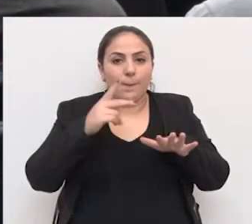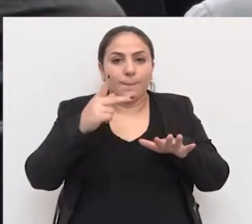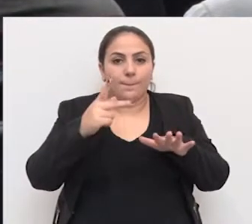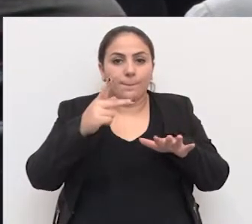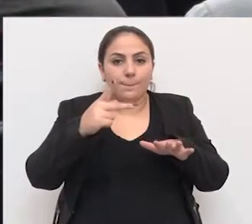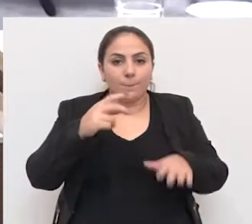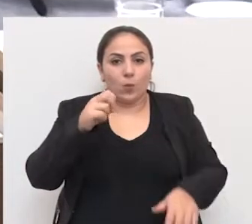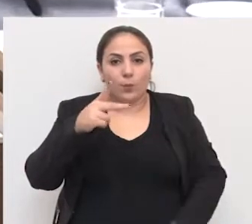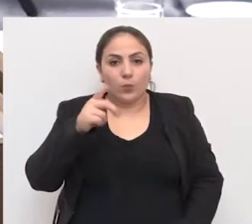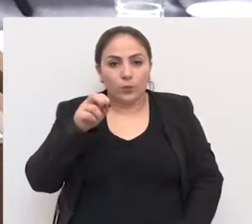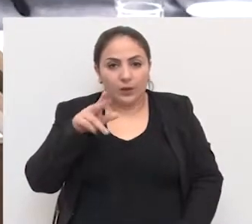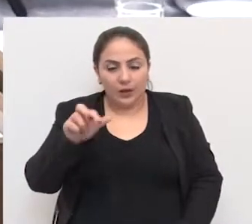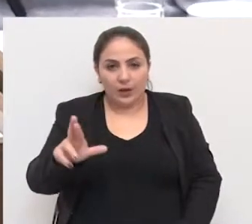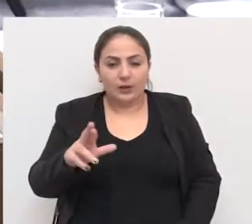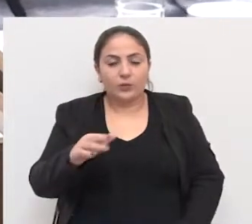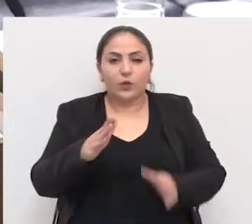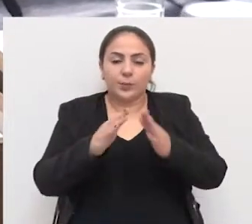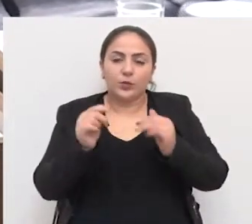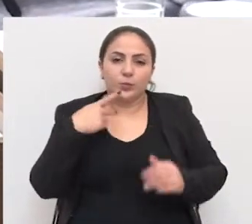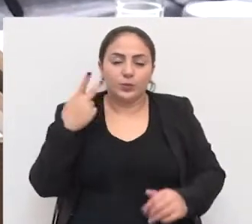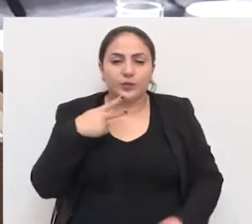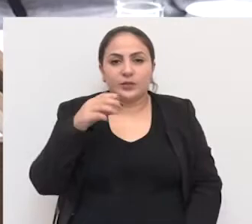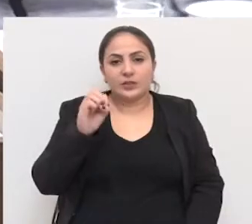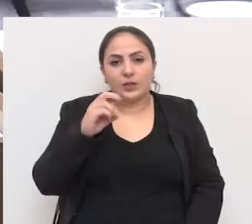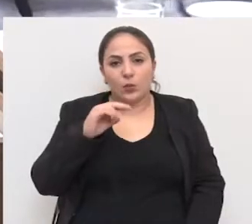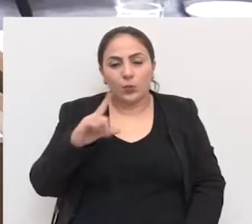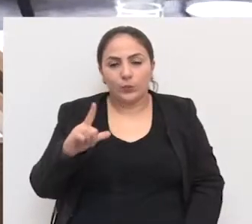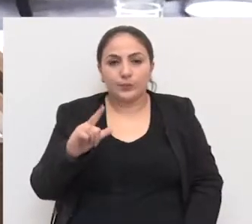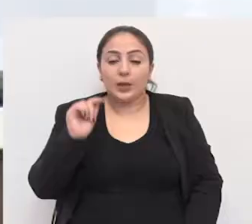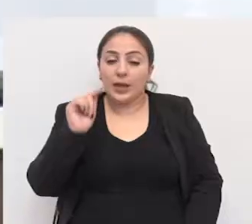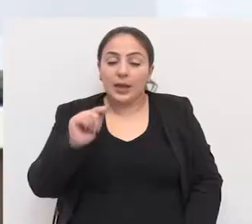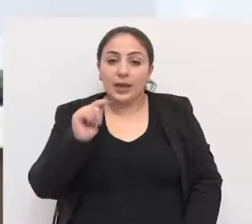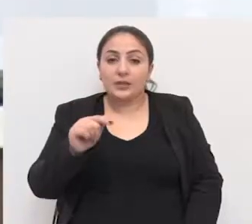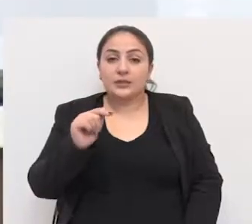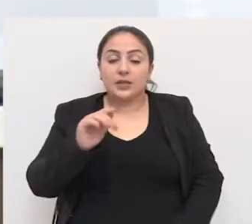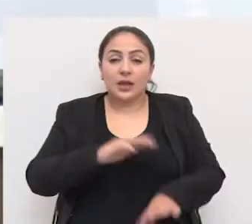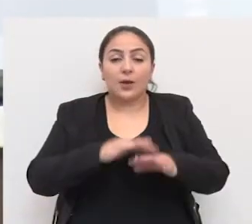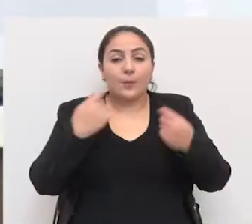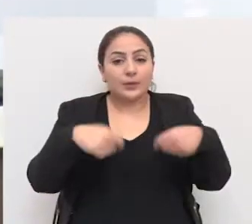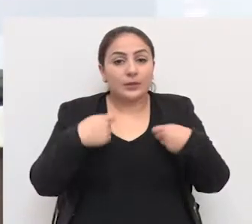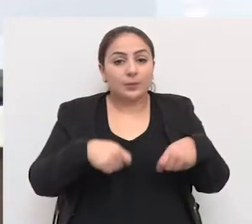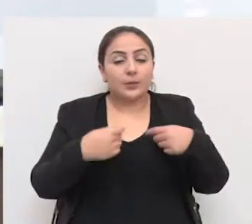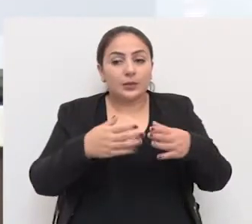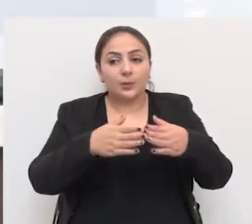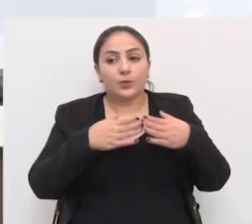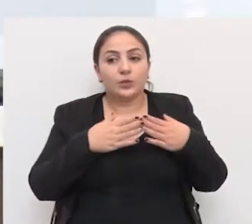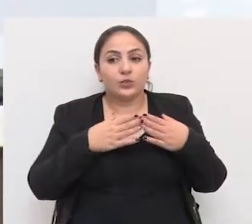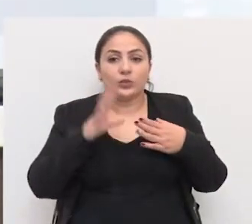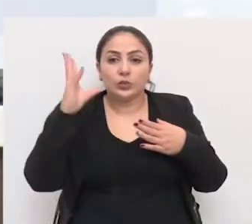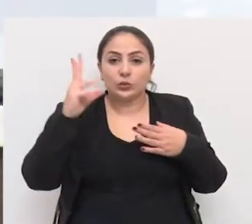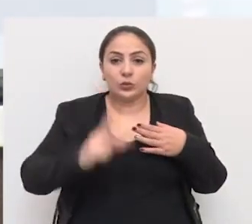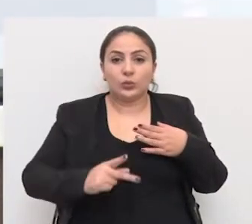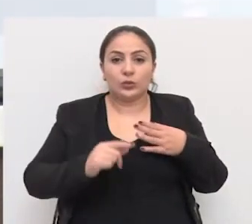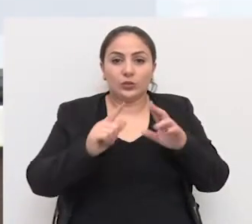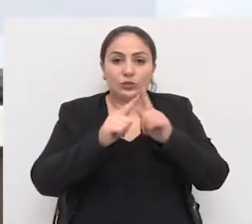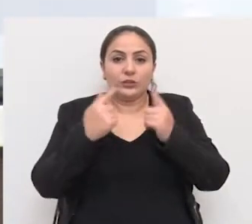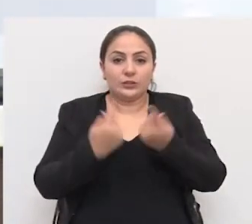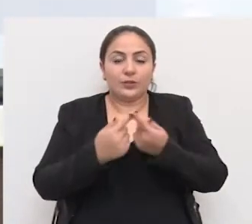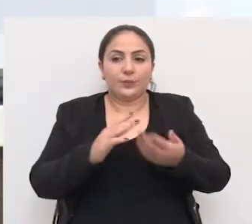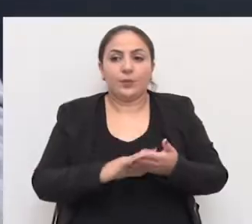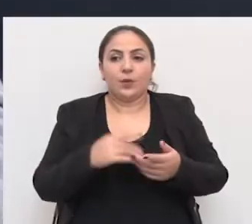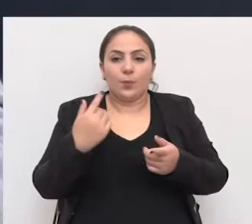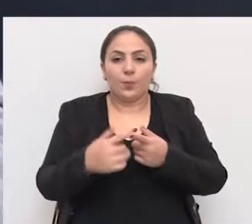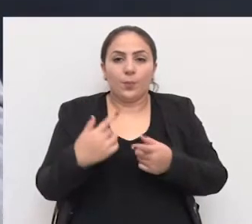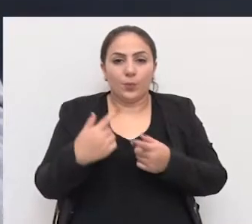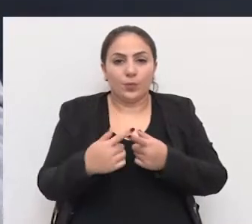Tribuna Popular, foi solicitado pelo vereador Saul Spinelli. Esta é uma demanda defendida durante todo o